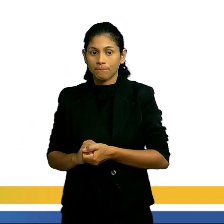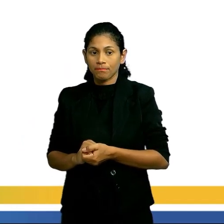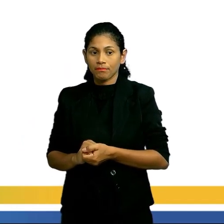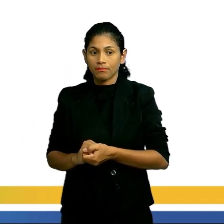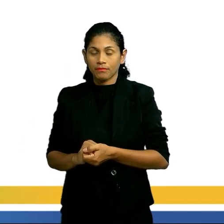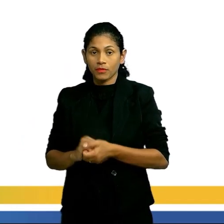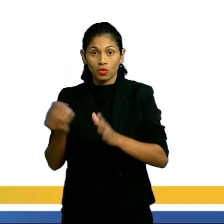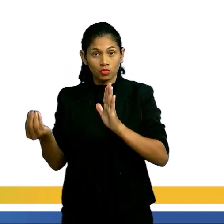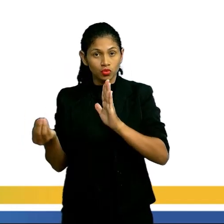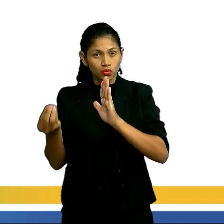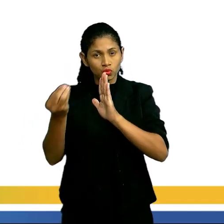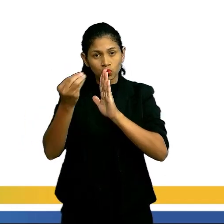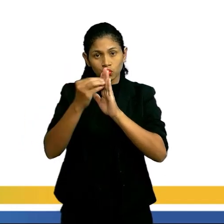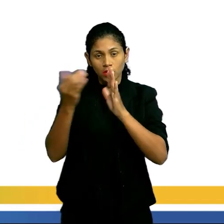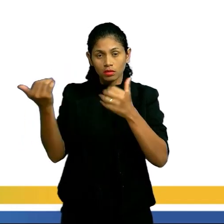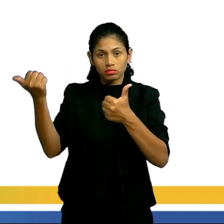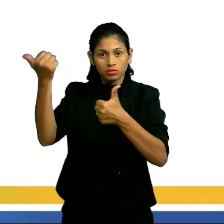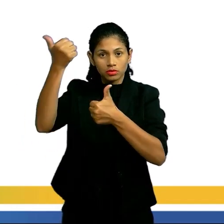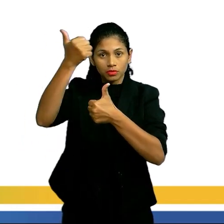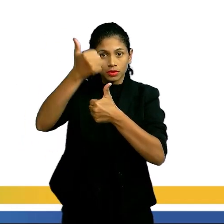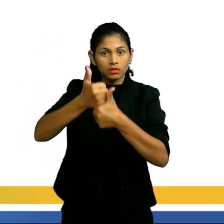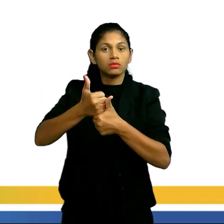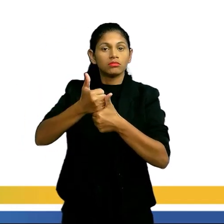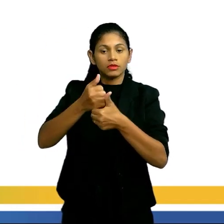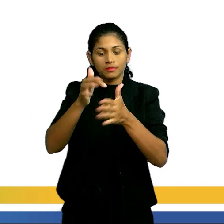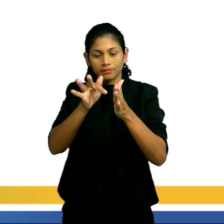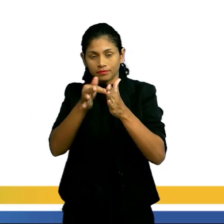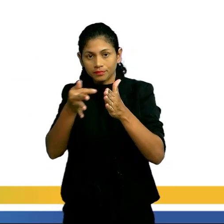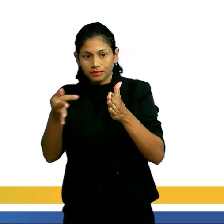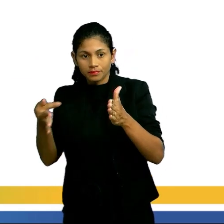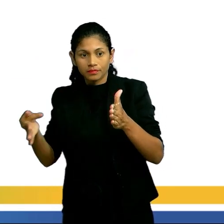na fórmula da área do triângulo,